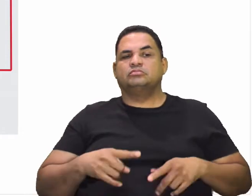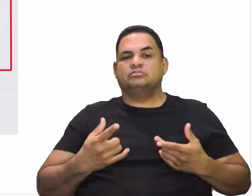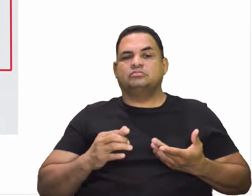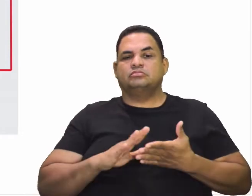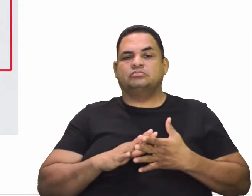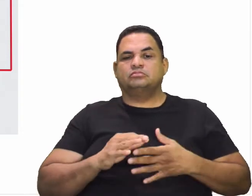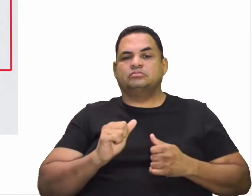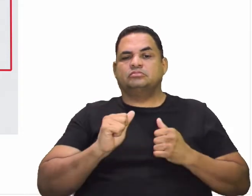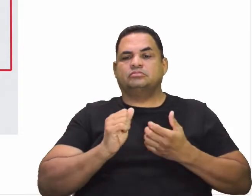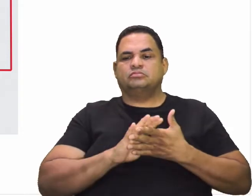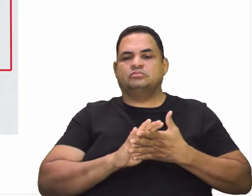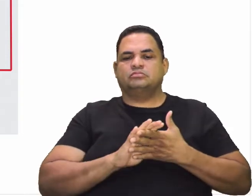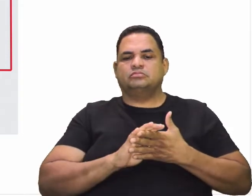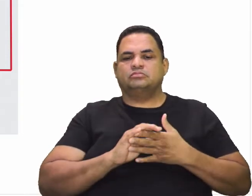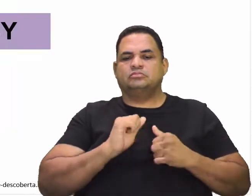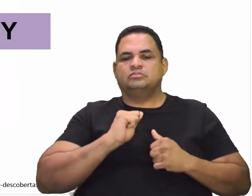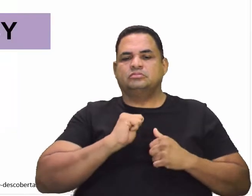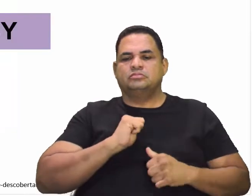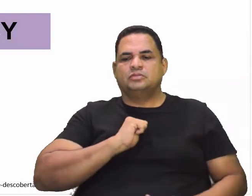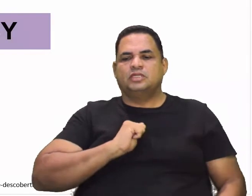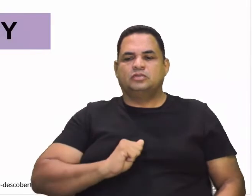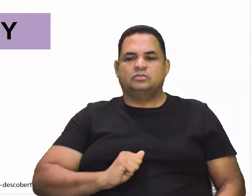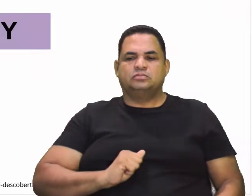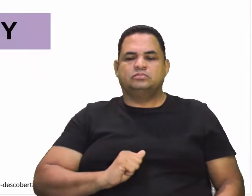a antropologia ela traz isso agora.